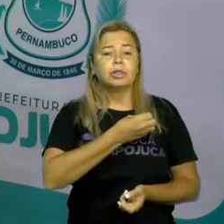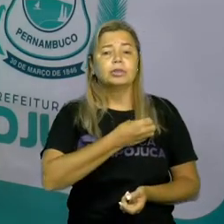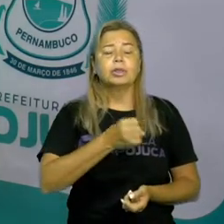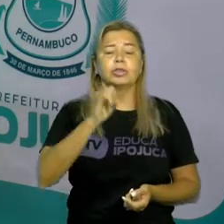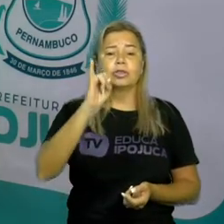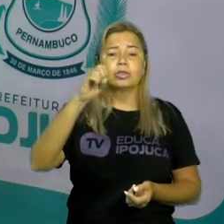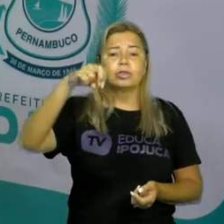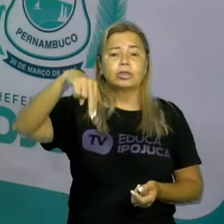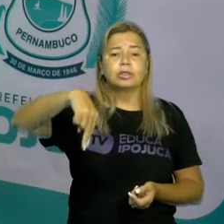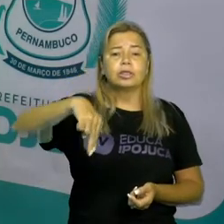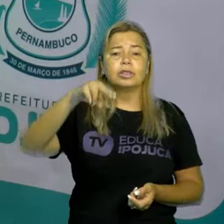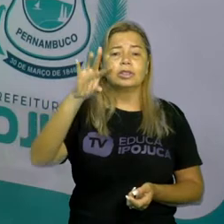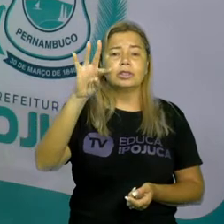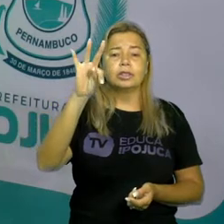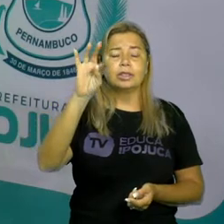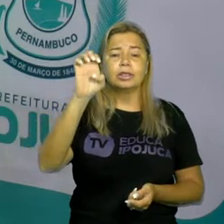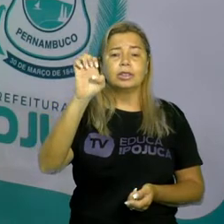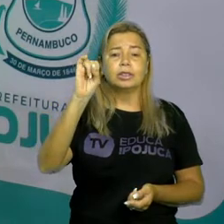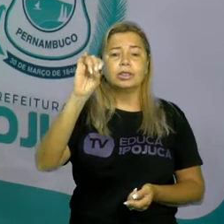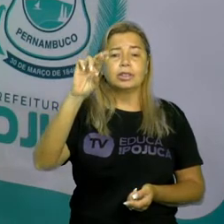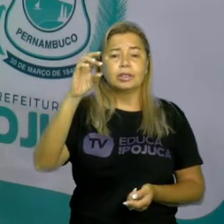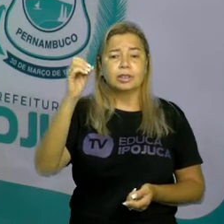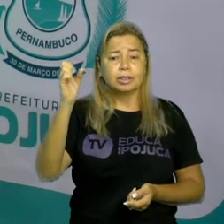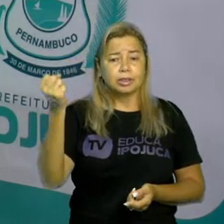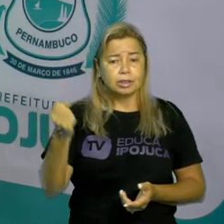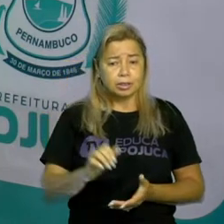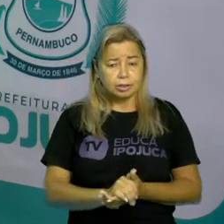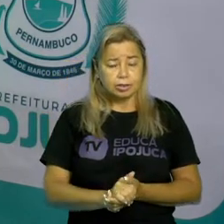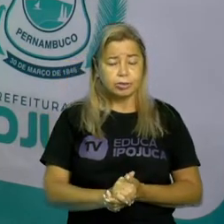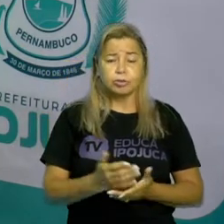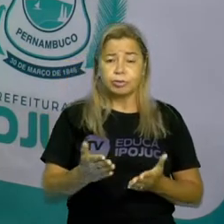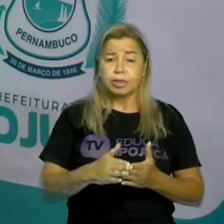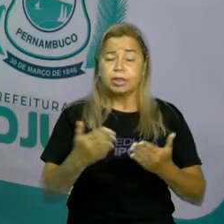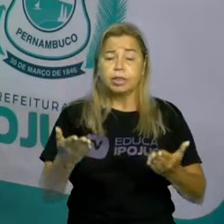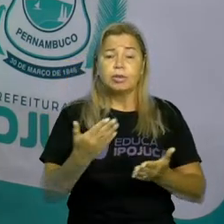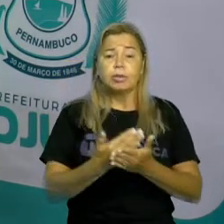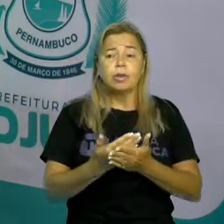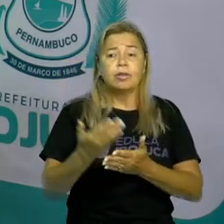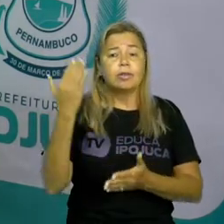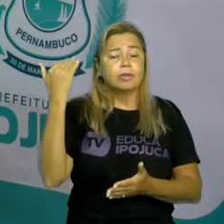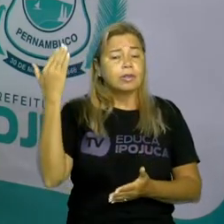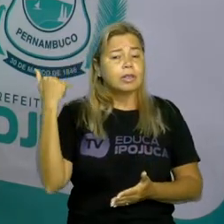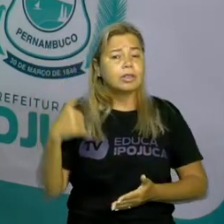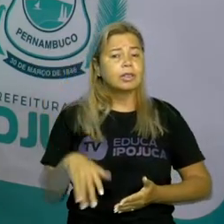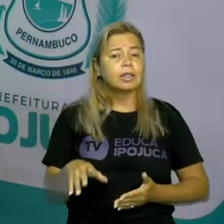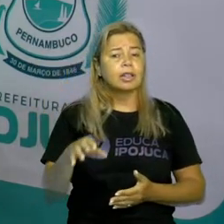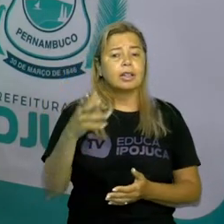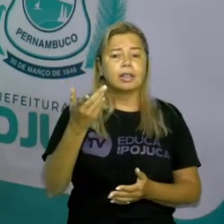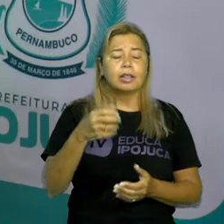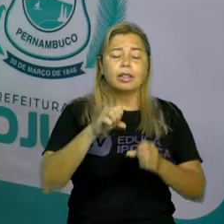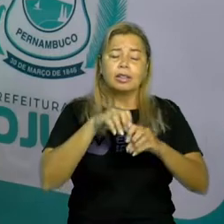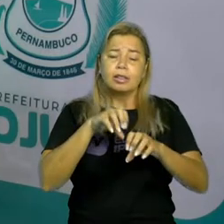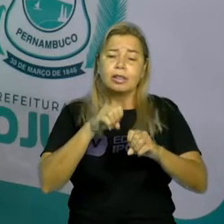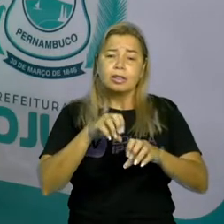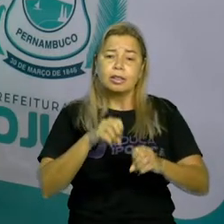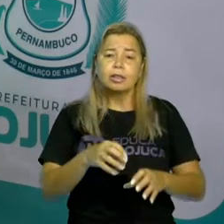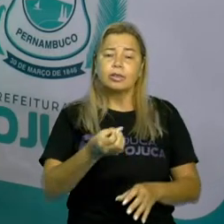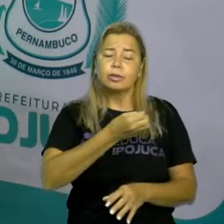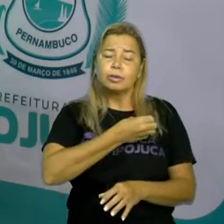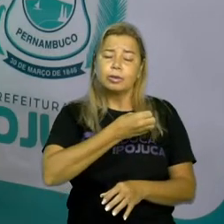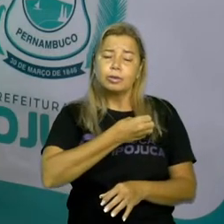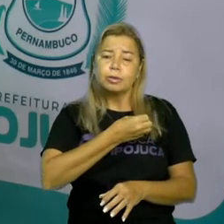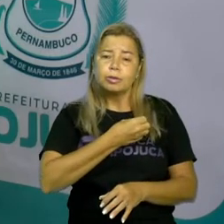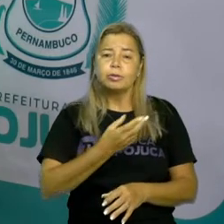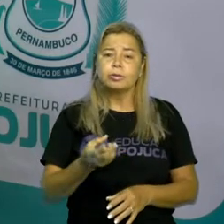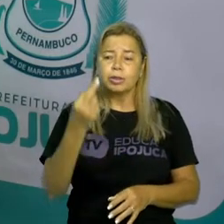para vocês os números naturais, mas na aula de hoje a gente está falando um pouco sobre os números racionais. Pesquisa um pouquinho